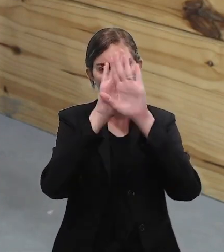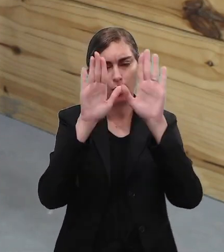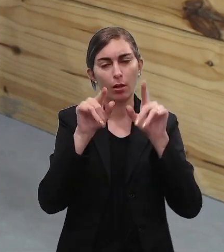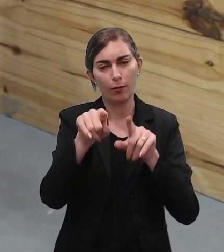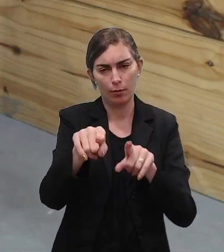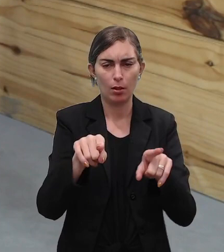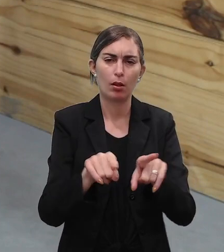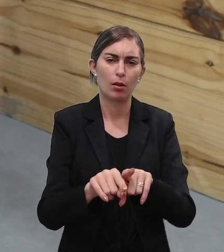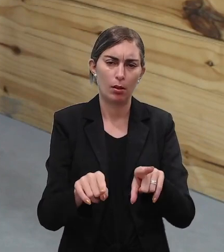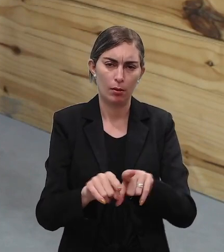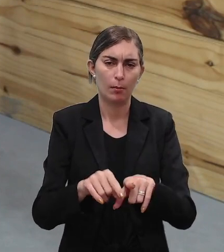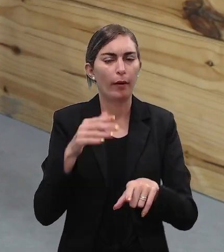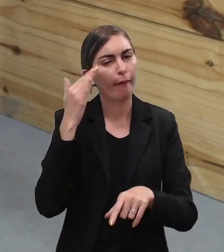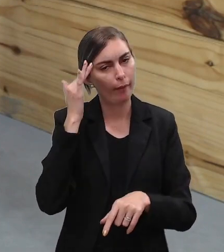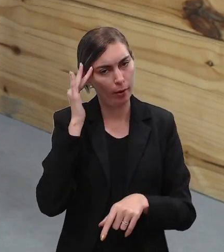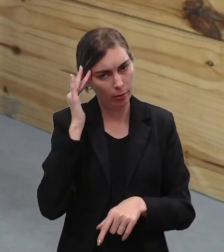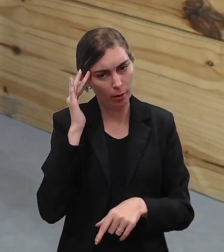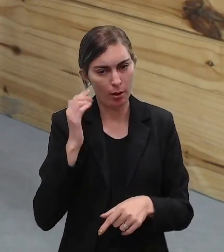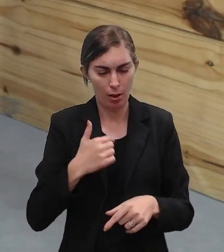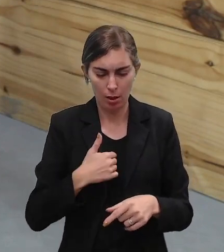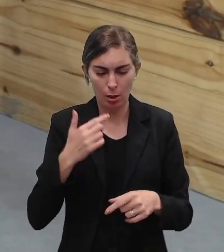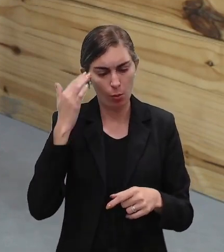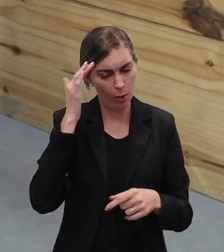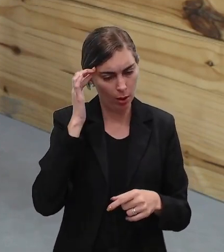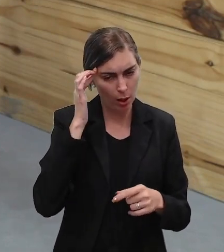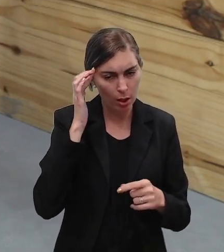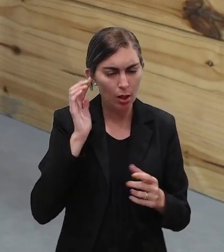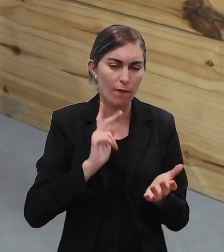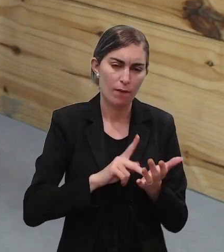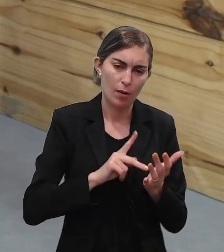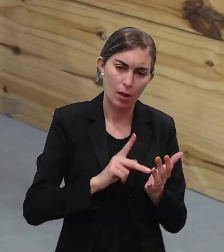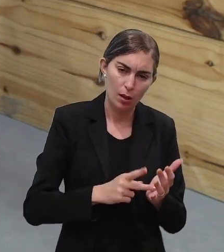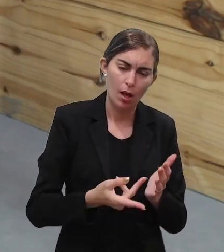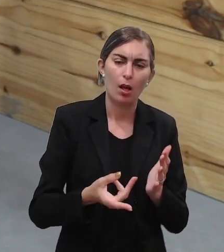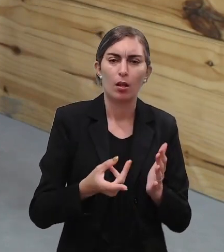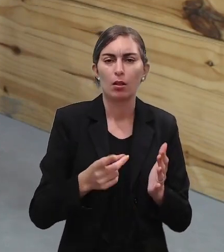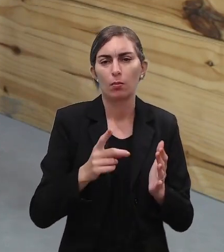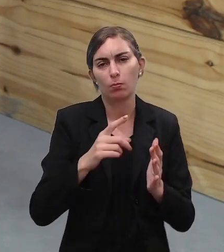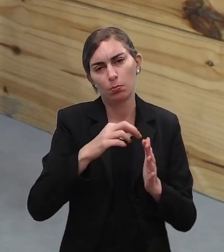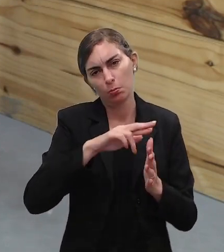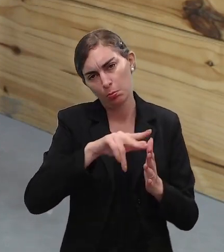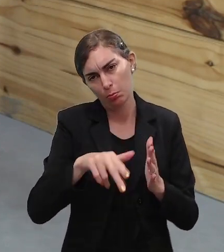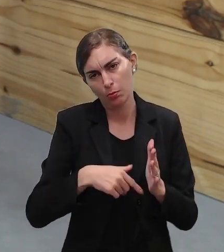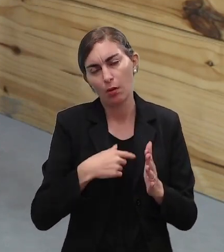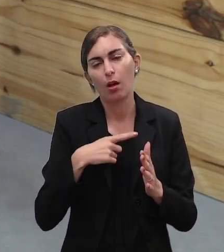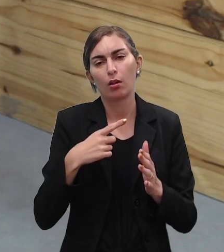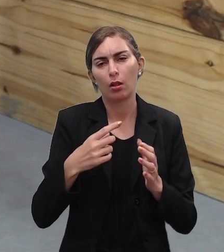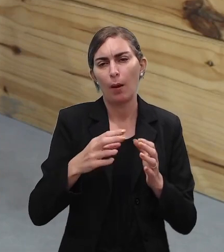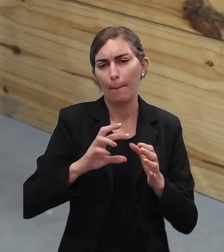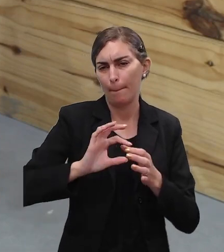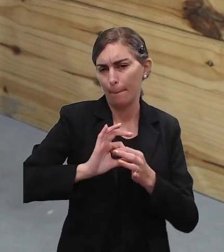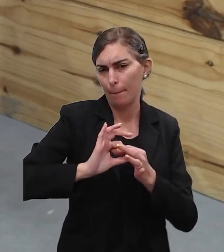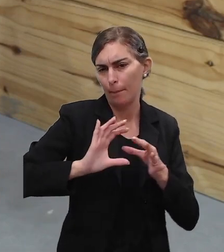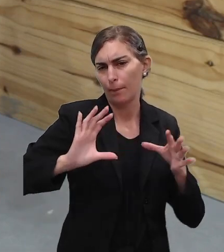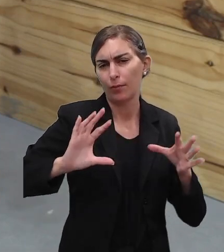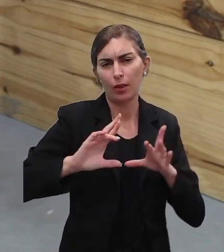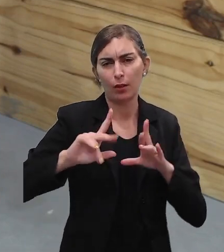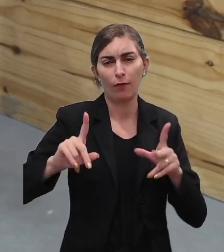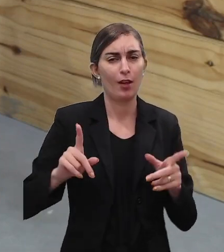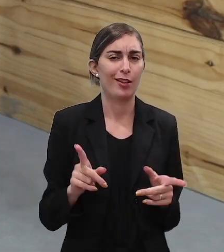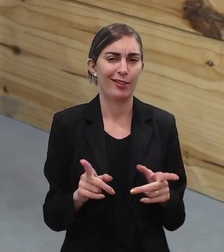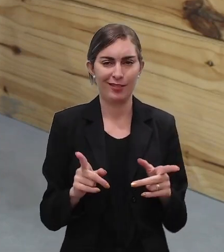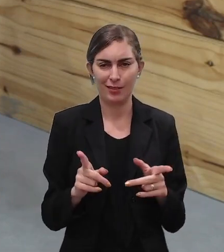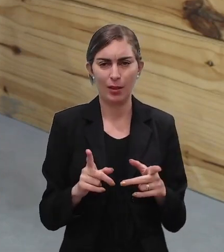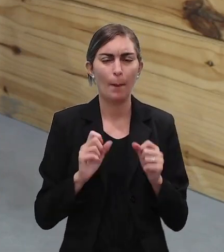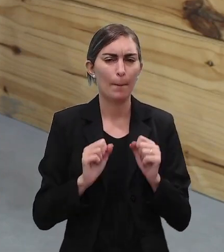também tem que entender que aquilo que eu entendi como dogma e como verdade, ele está havendo uma ruptura, e essa ruptura pode